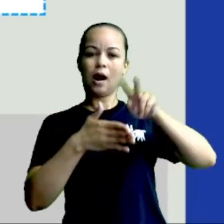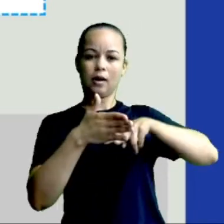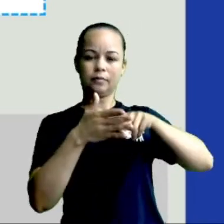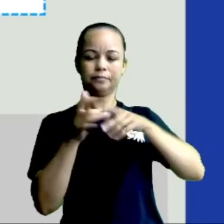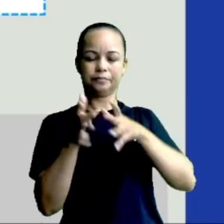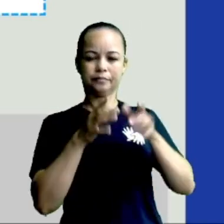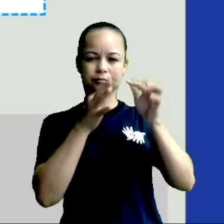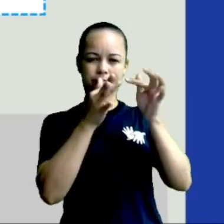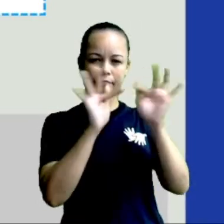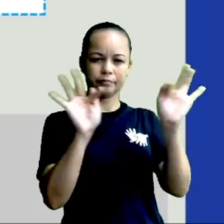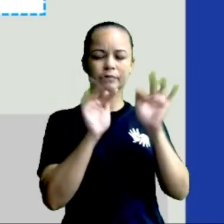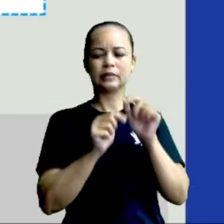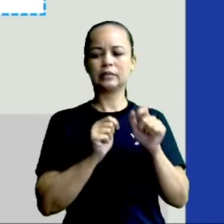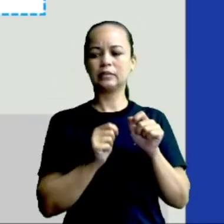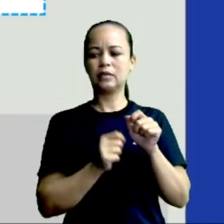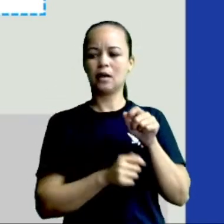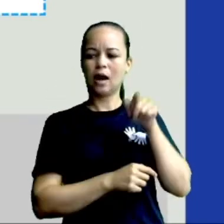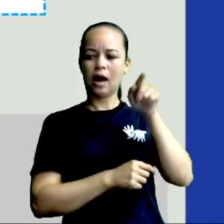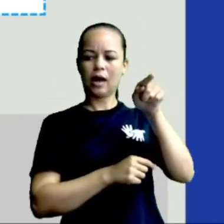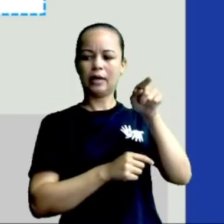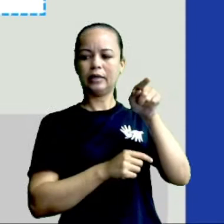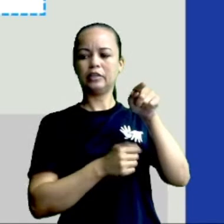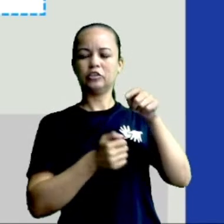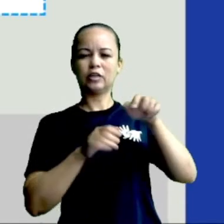o mar, a mais